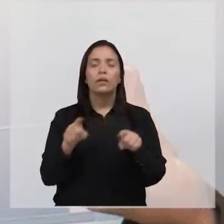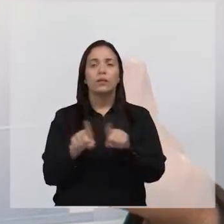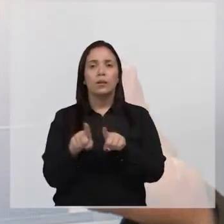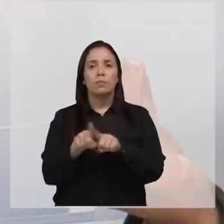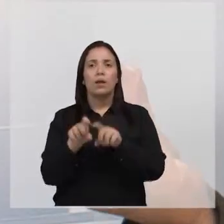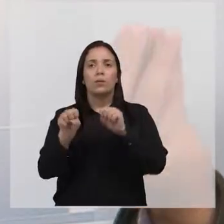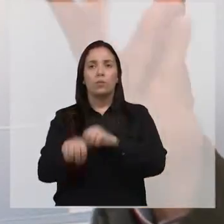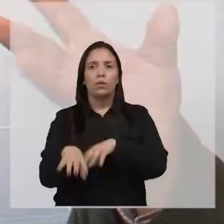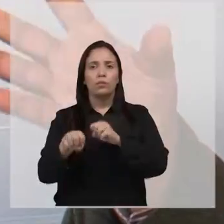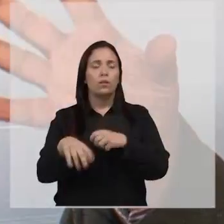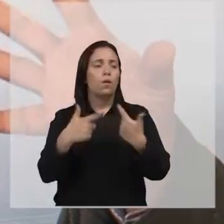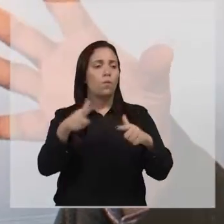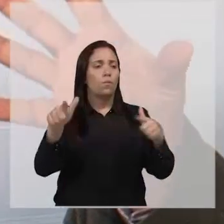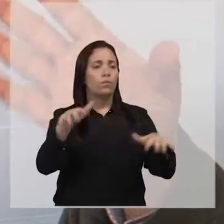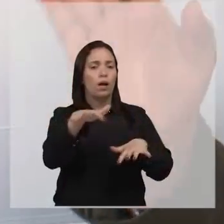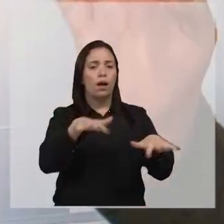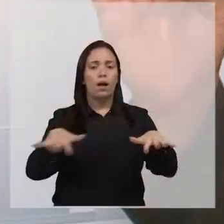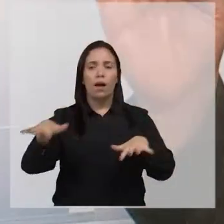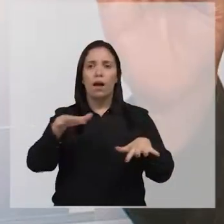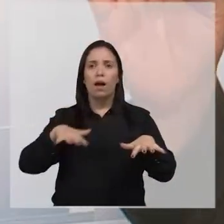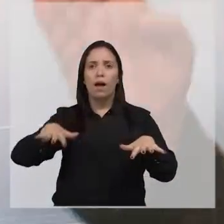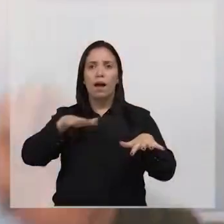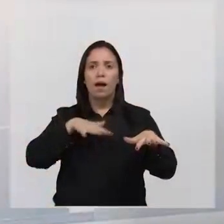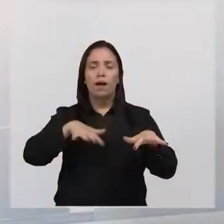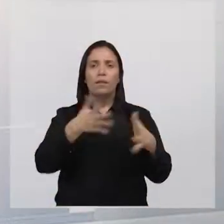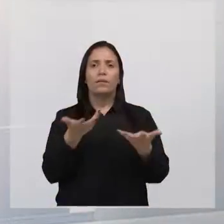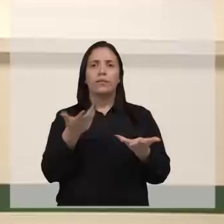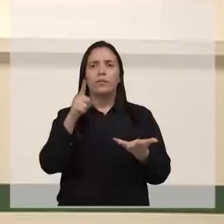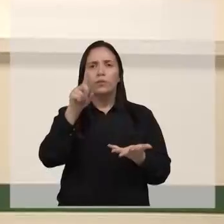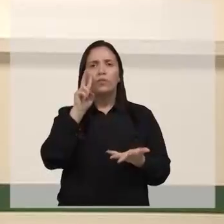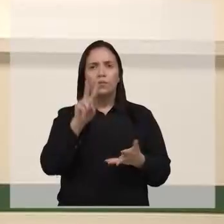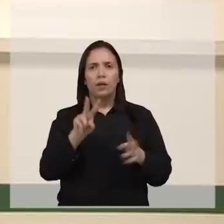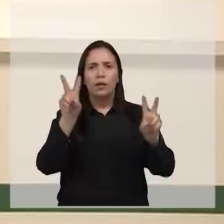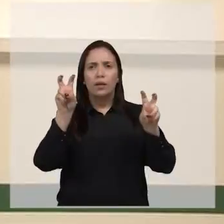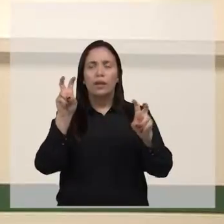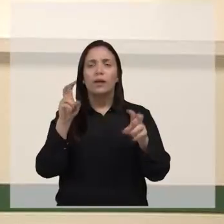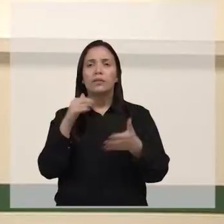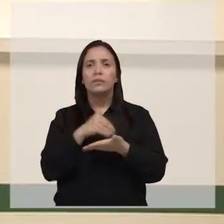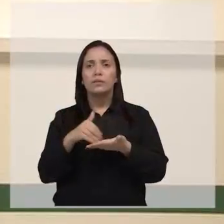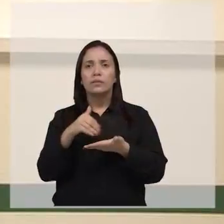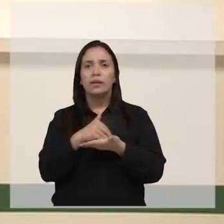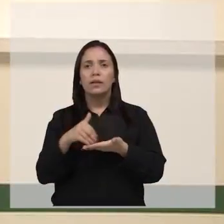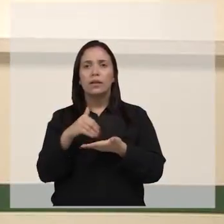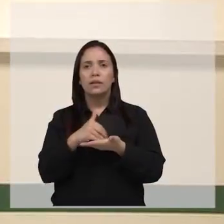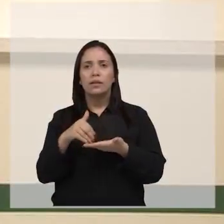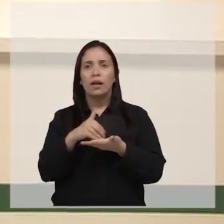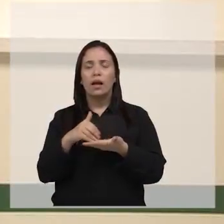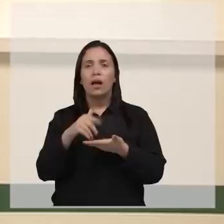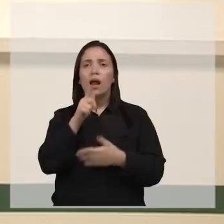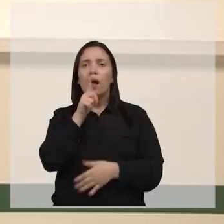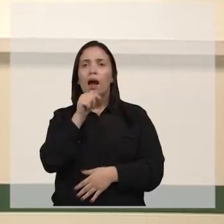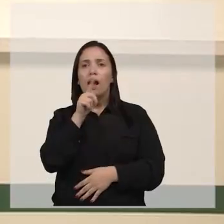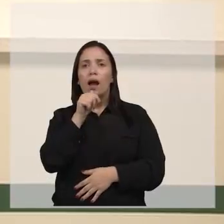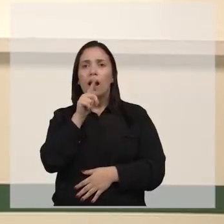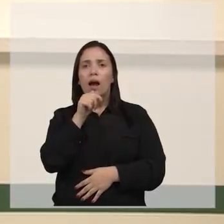outras áreas também. Mas essas duas que hoje são... Você vê recursos hídricos, o nosso secretário de recursos hídricos foi ministro de Estado.